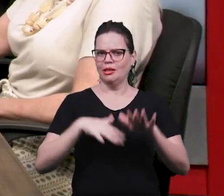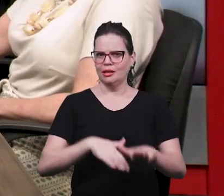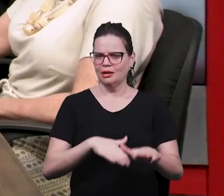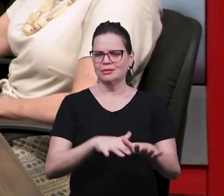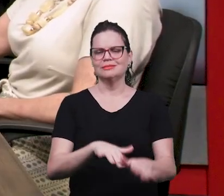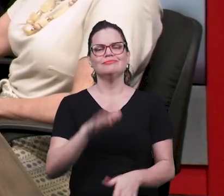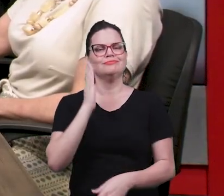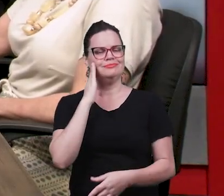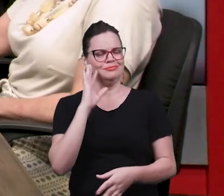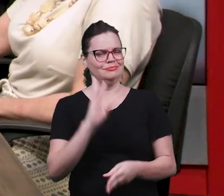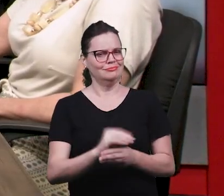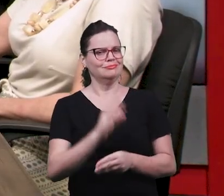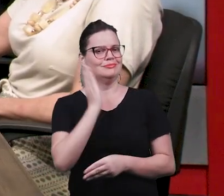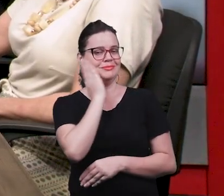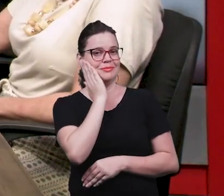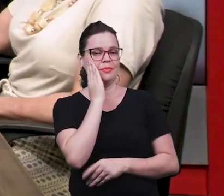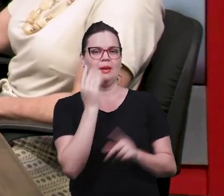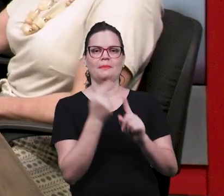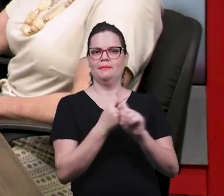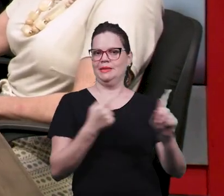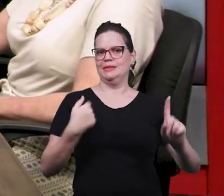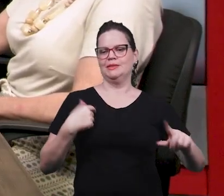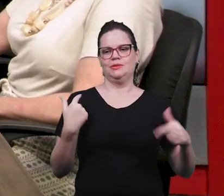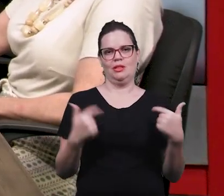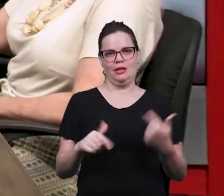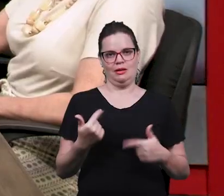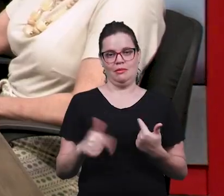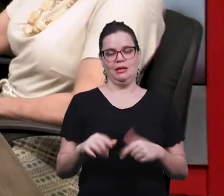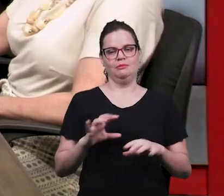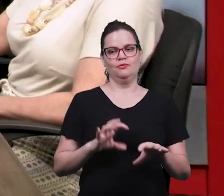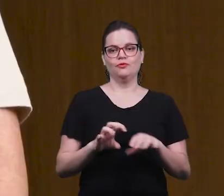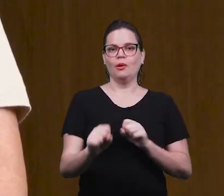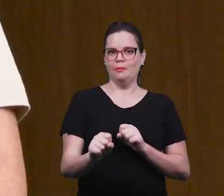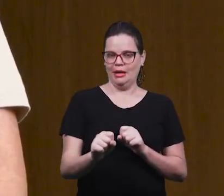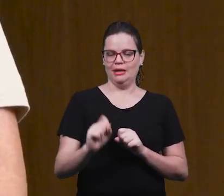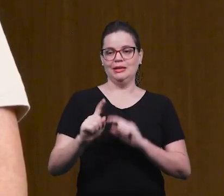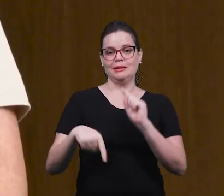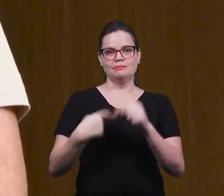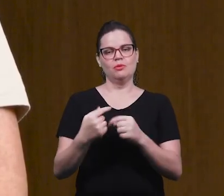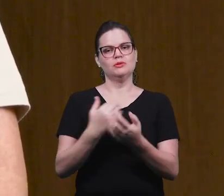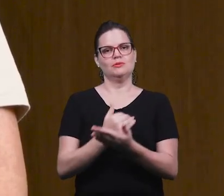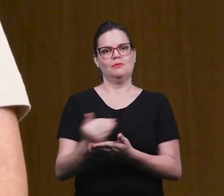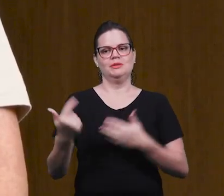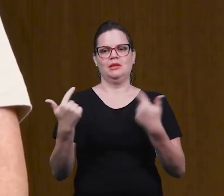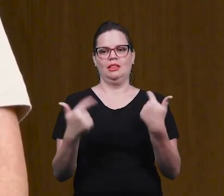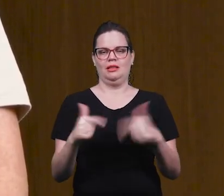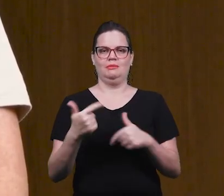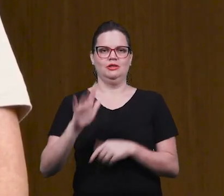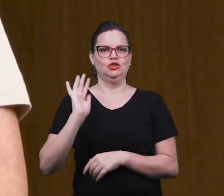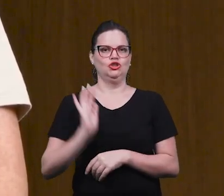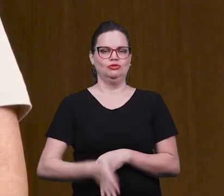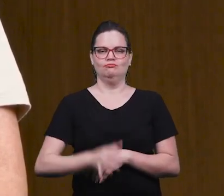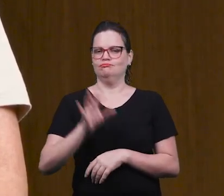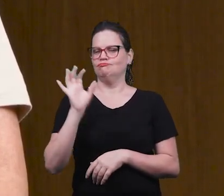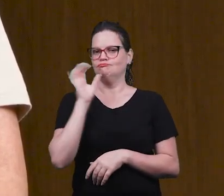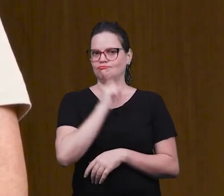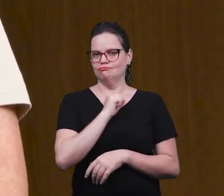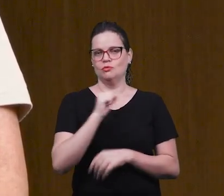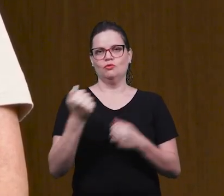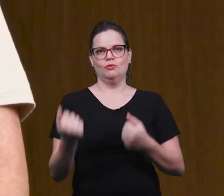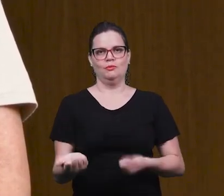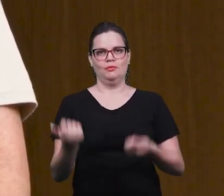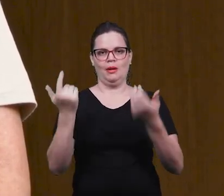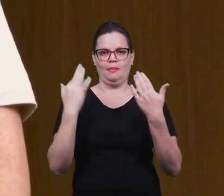trabalhei, né? Eu me formei no sábado, na segunda-feira eu já comecei a trabalhar. Foi uma bênção assim do